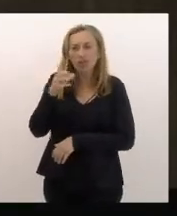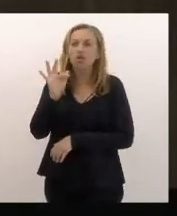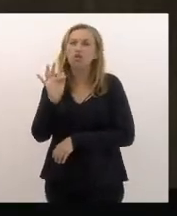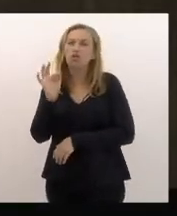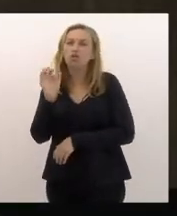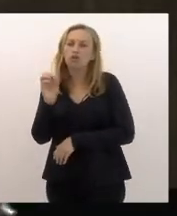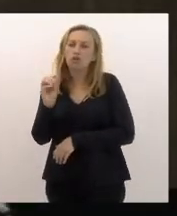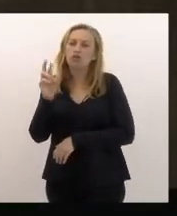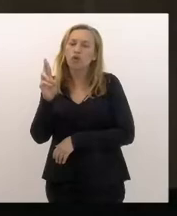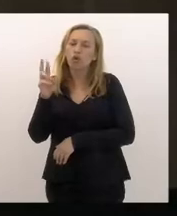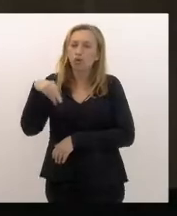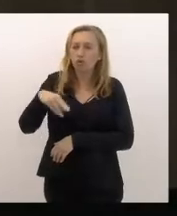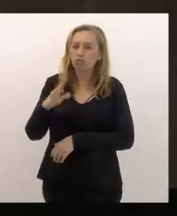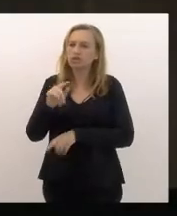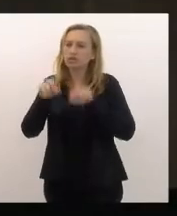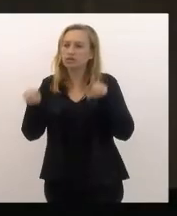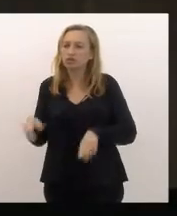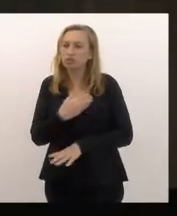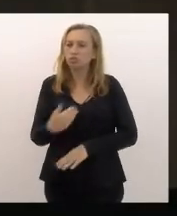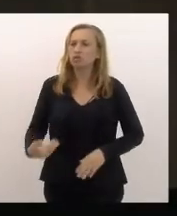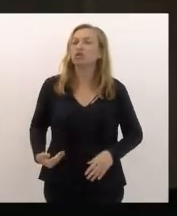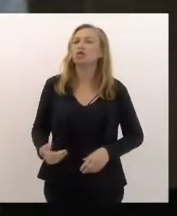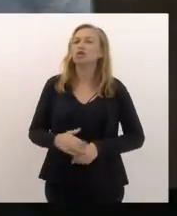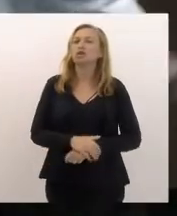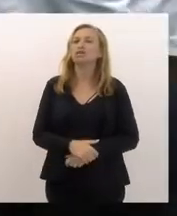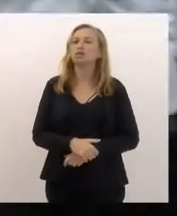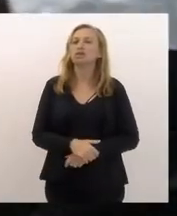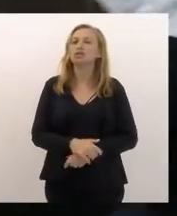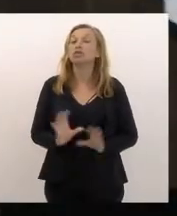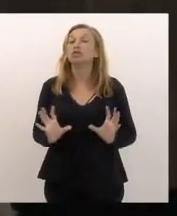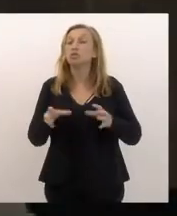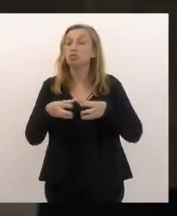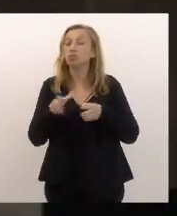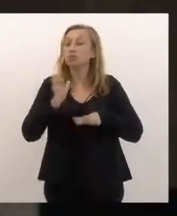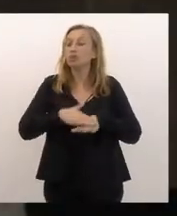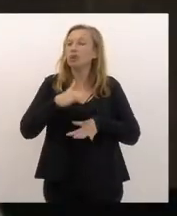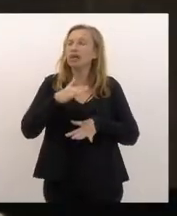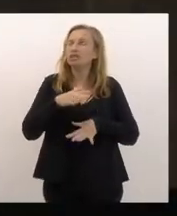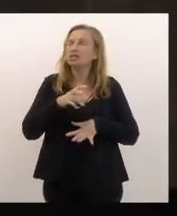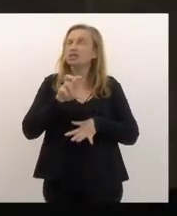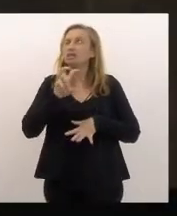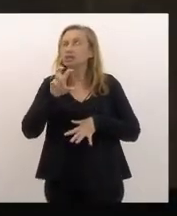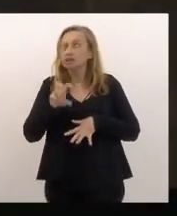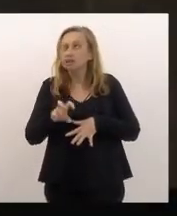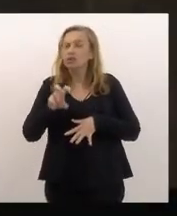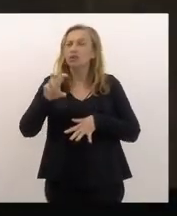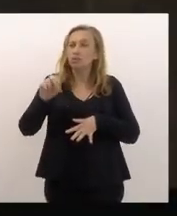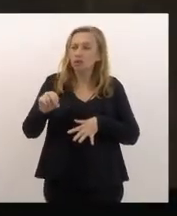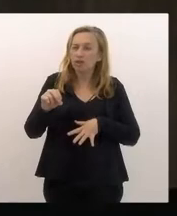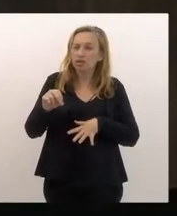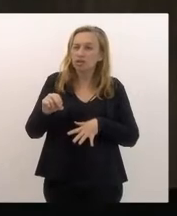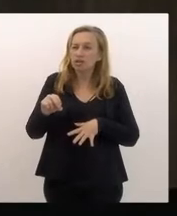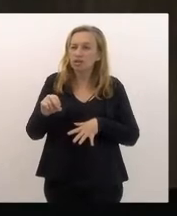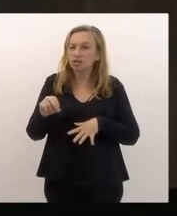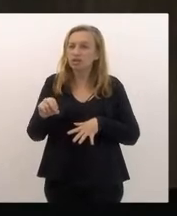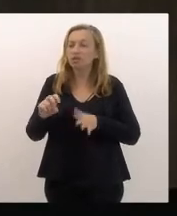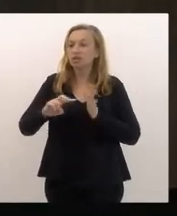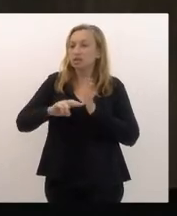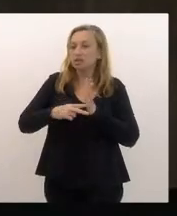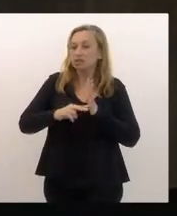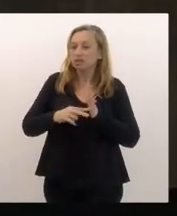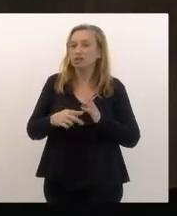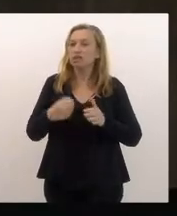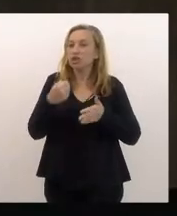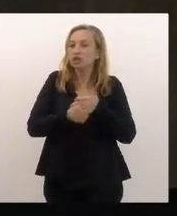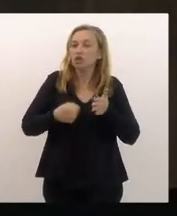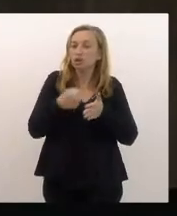Permanente de Servidores Públicos do Estado do Rio de Janeiro, FOSPERJ, é um coletivo com mais de 50 entidades sindicais que